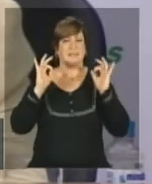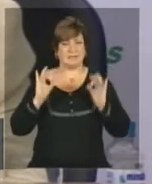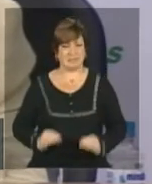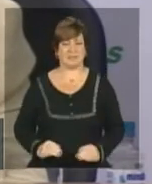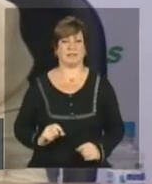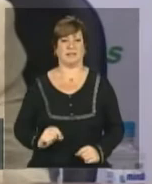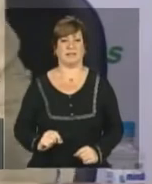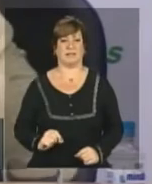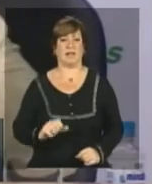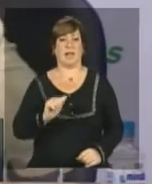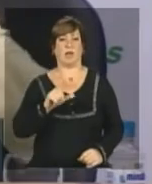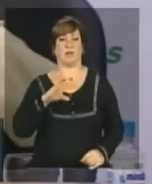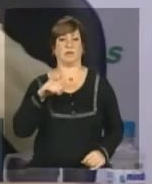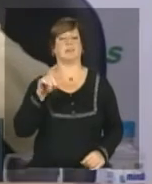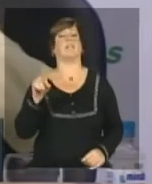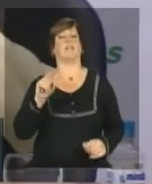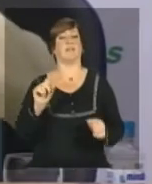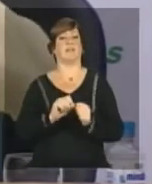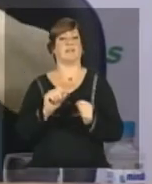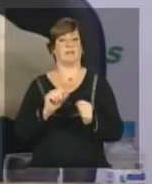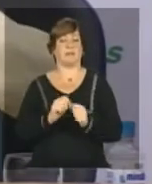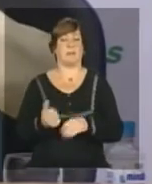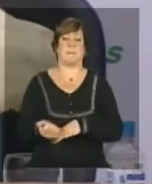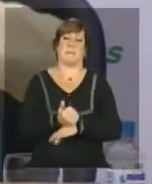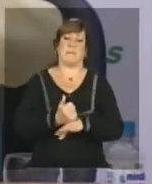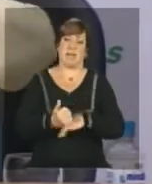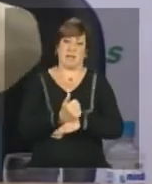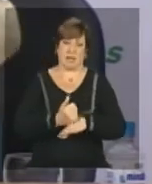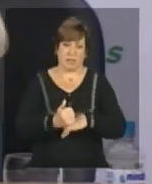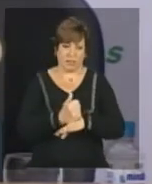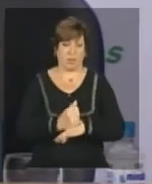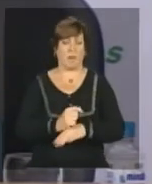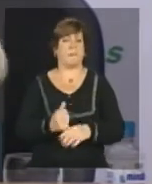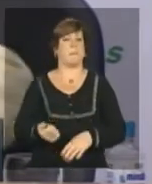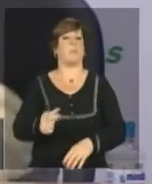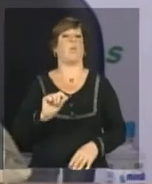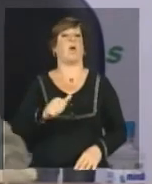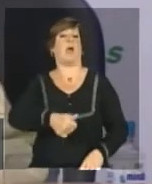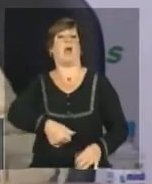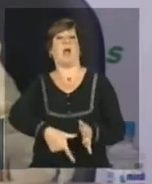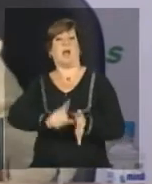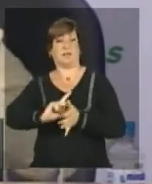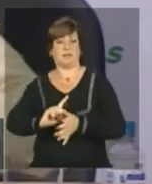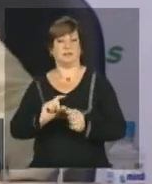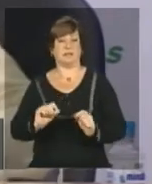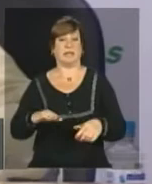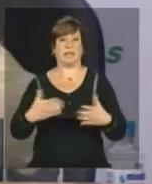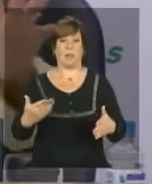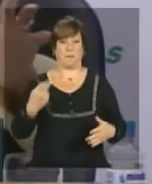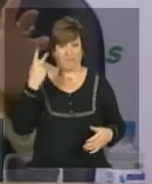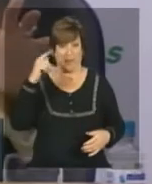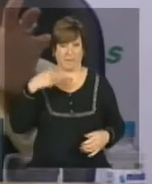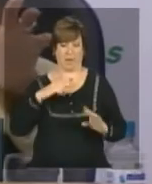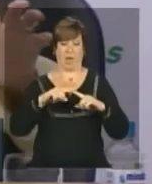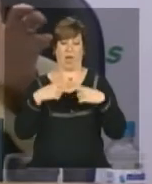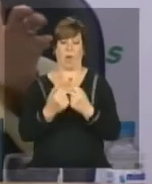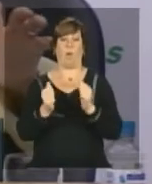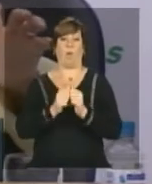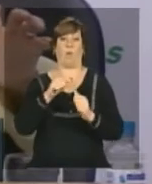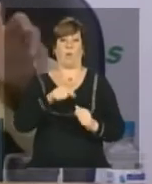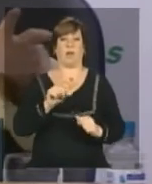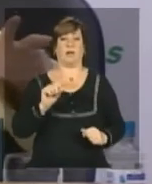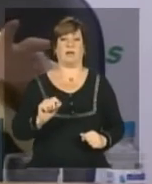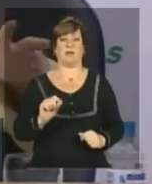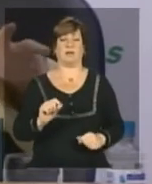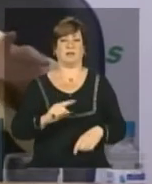que o Alcides vai fazer ficar melhor, muito melhor do que antes. Então, para mim, uma reunião com ele, em vez de